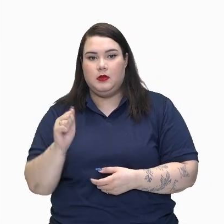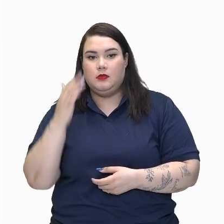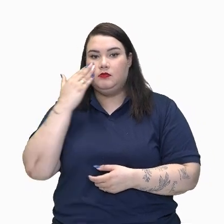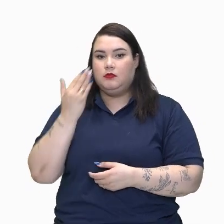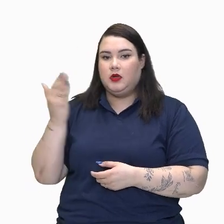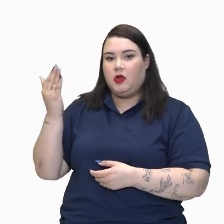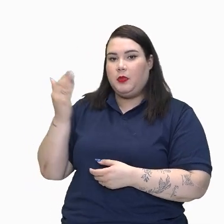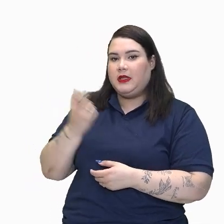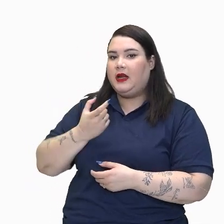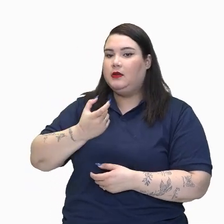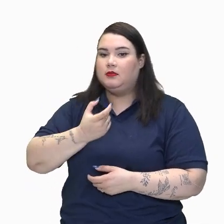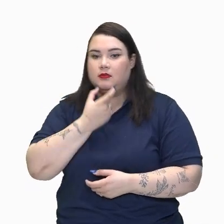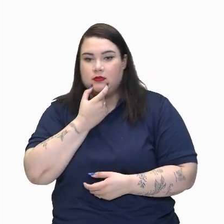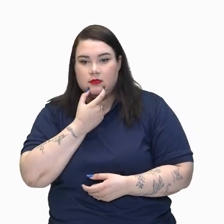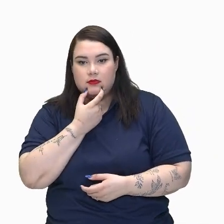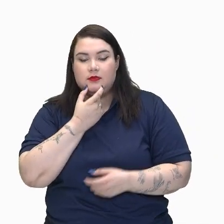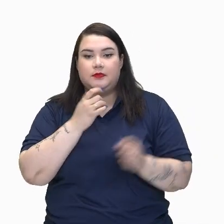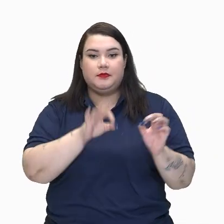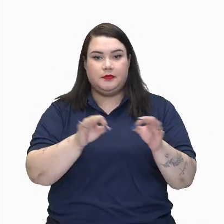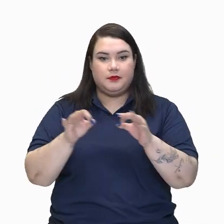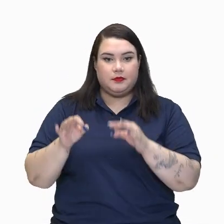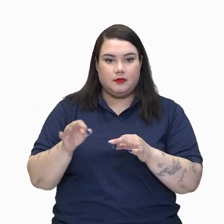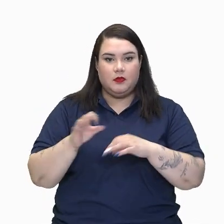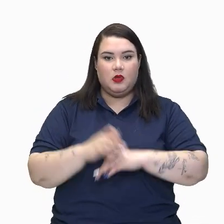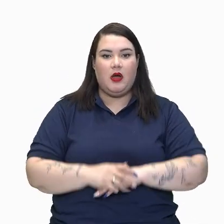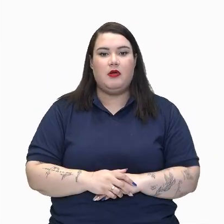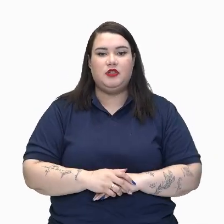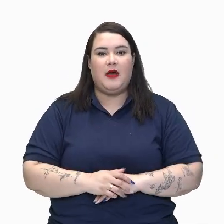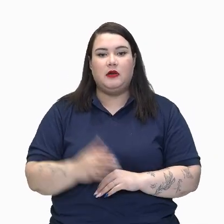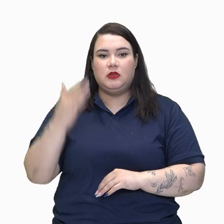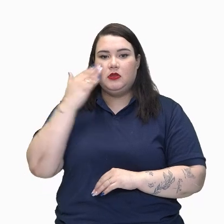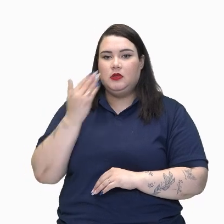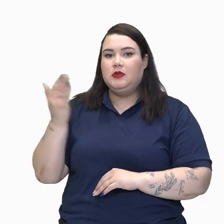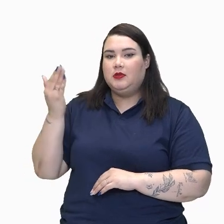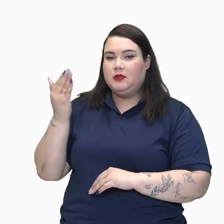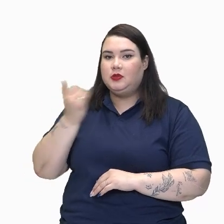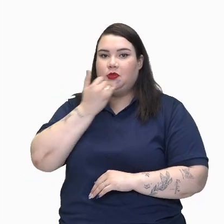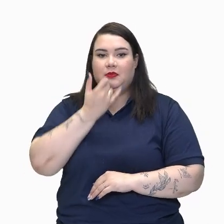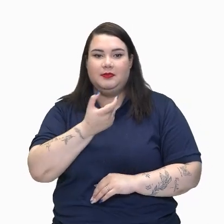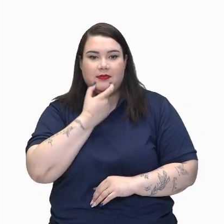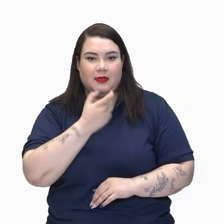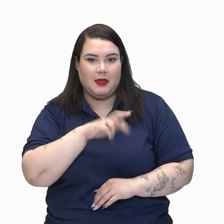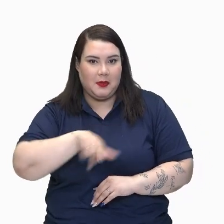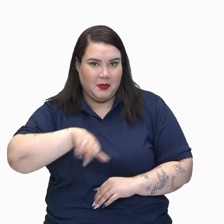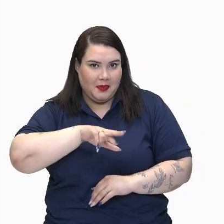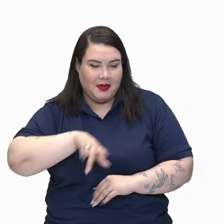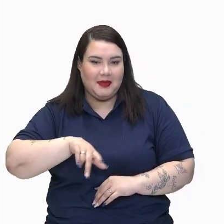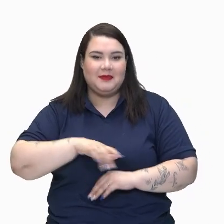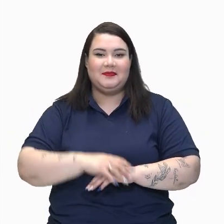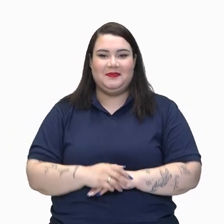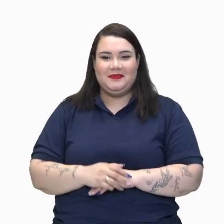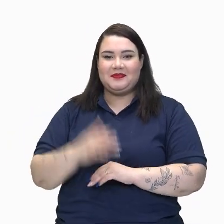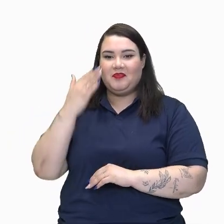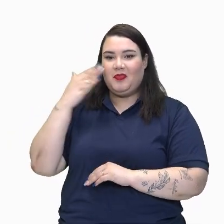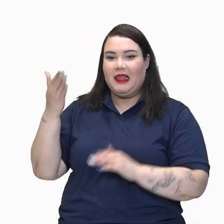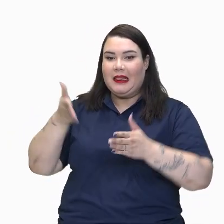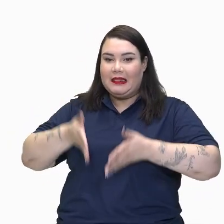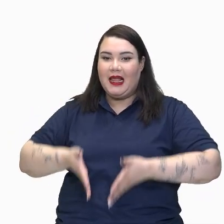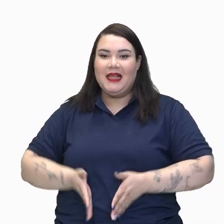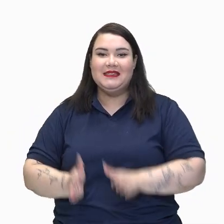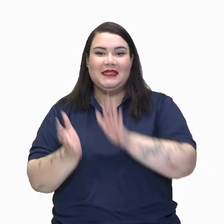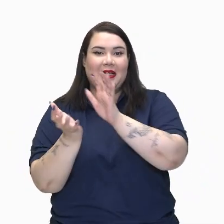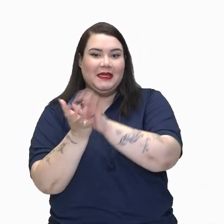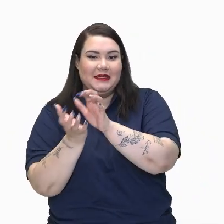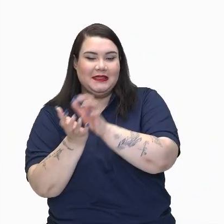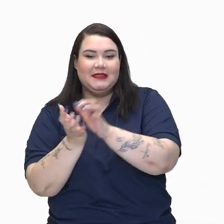ali no final do século XIX, veio a falecer em 1968, foi nascido em Recife, foi um dos